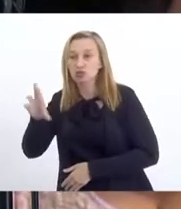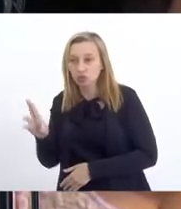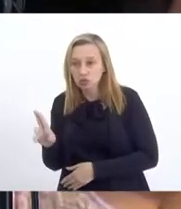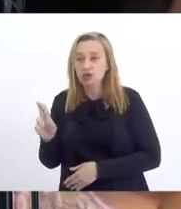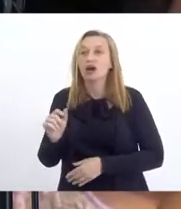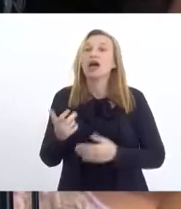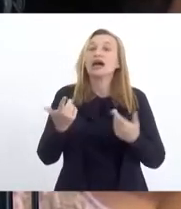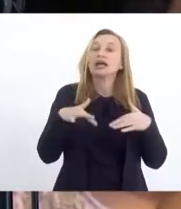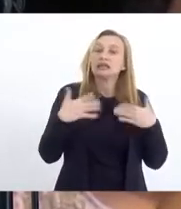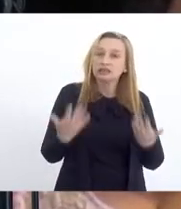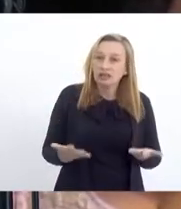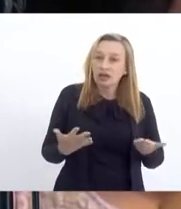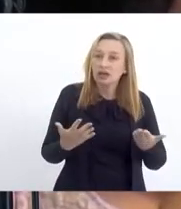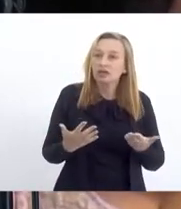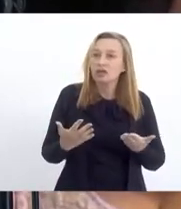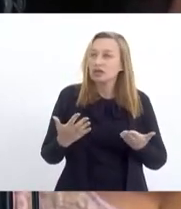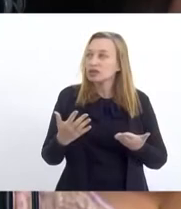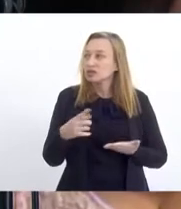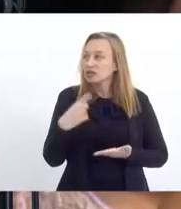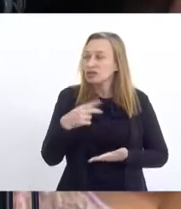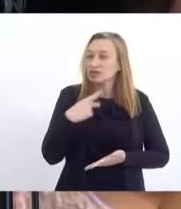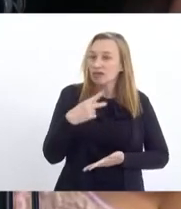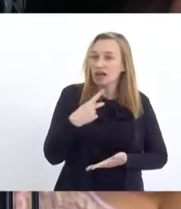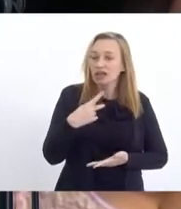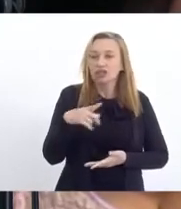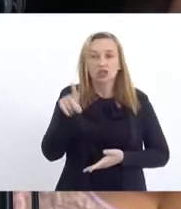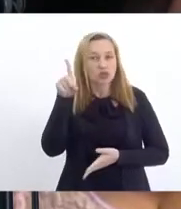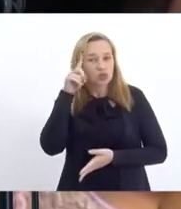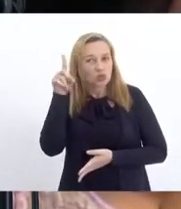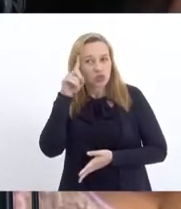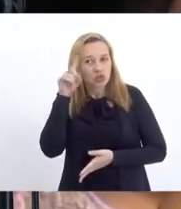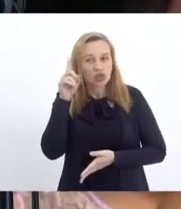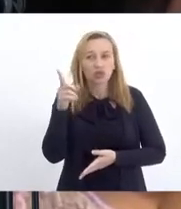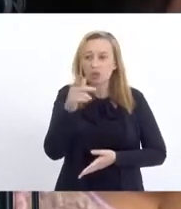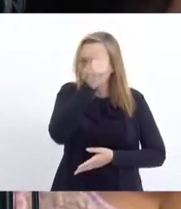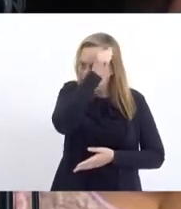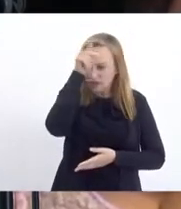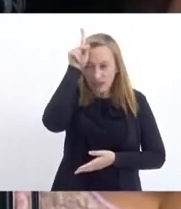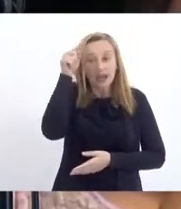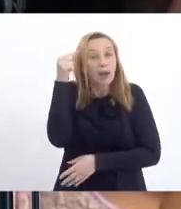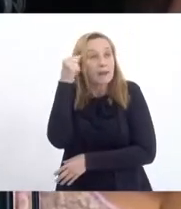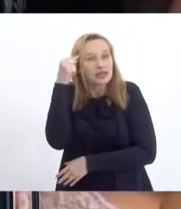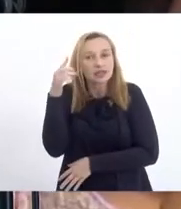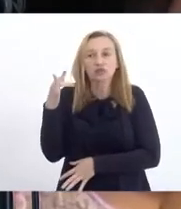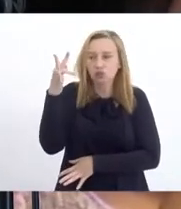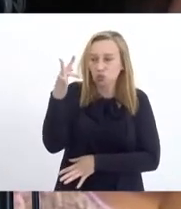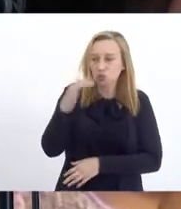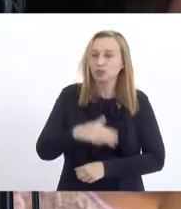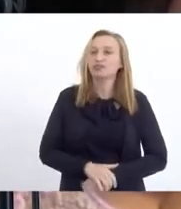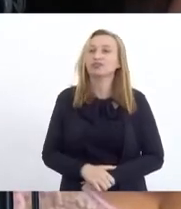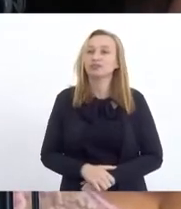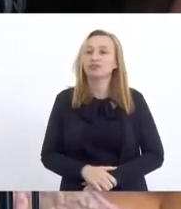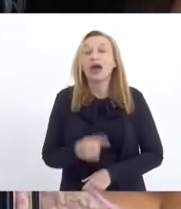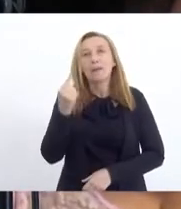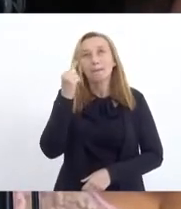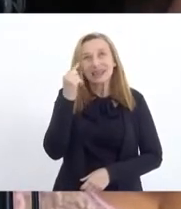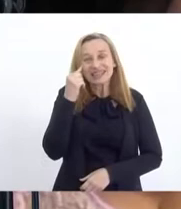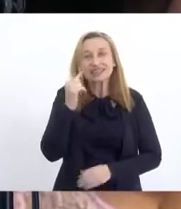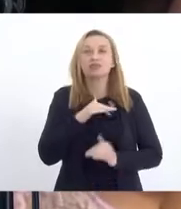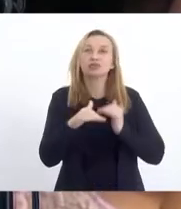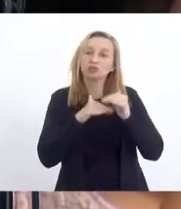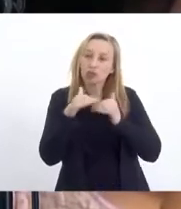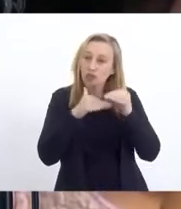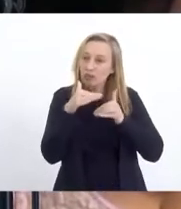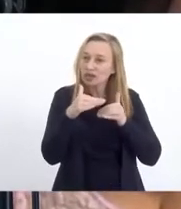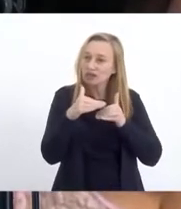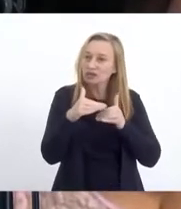Então, além das nossas atribuições diárias como prefeito, a gente está pensando no futuro. A gente está pensando no